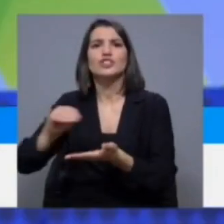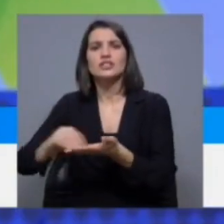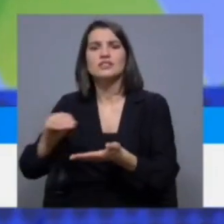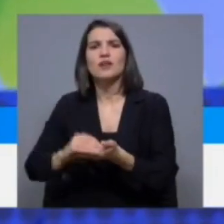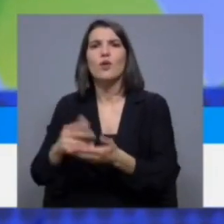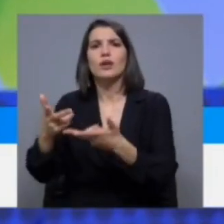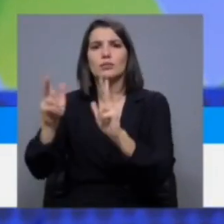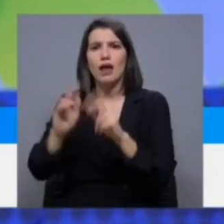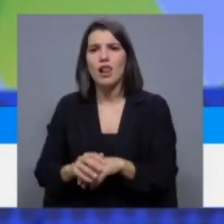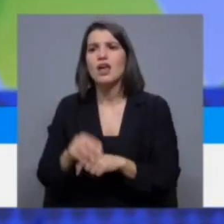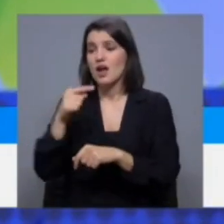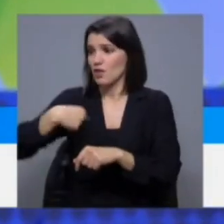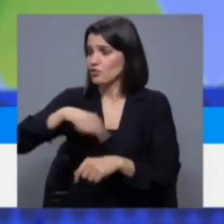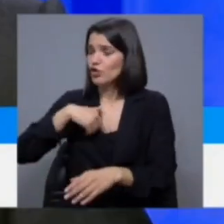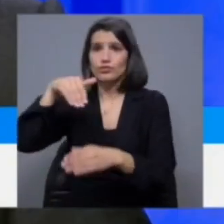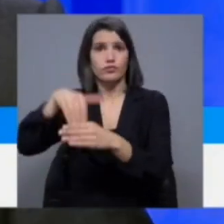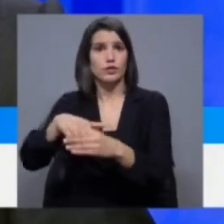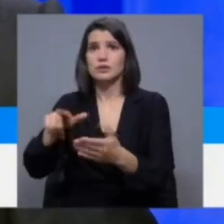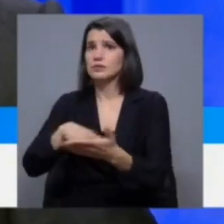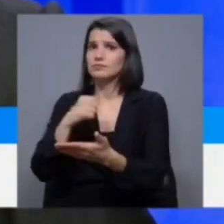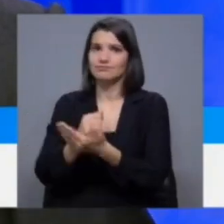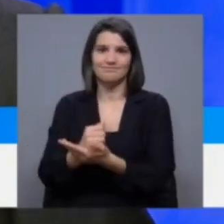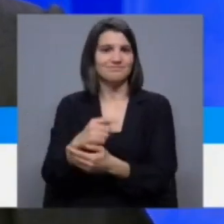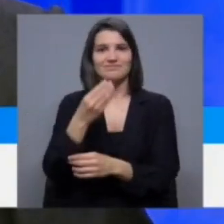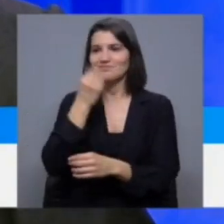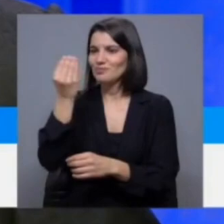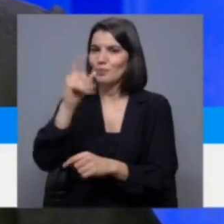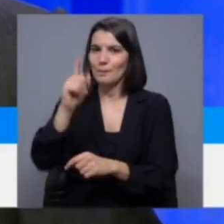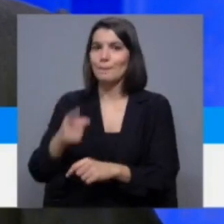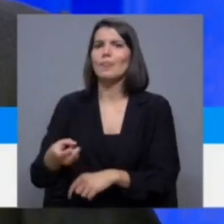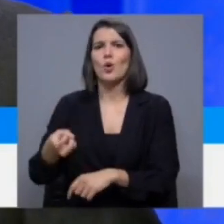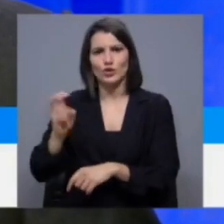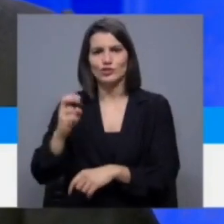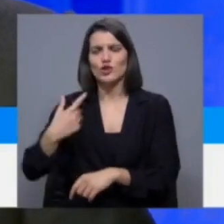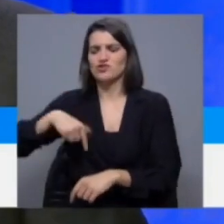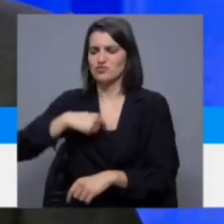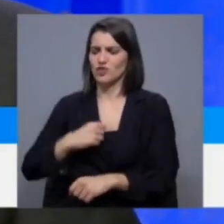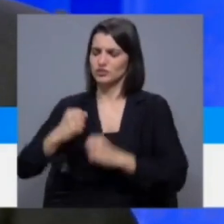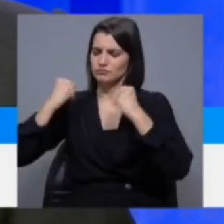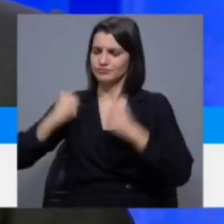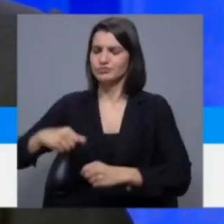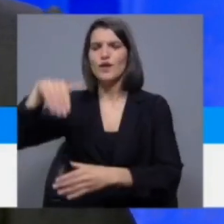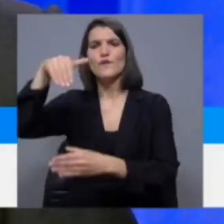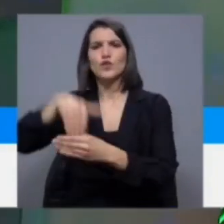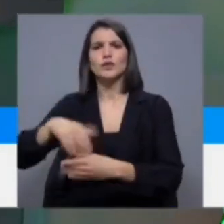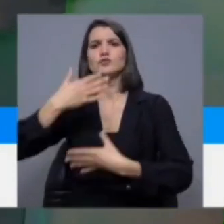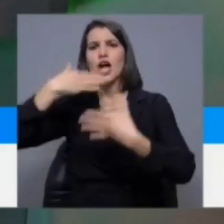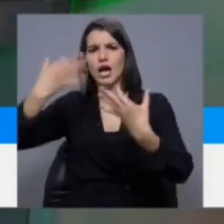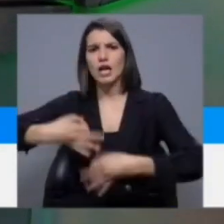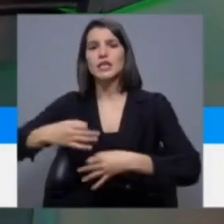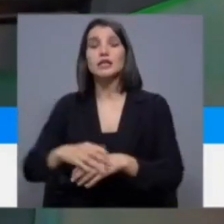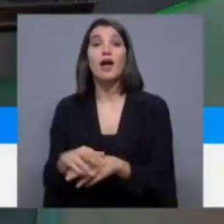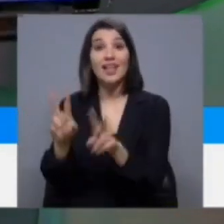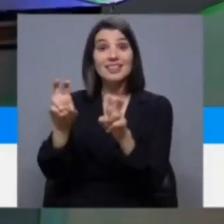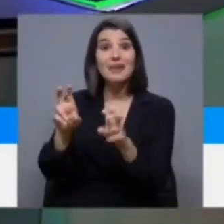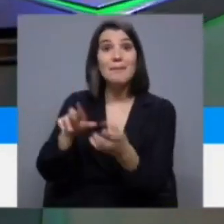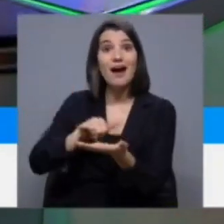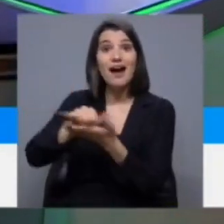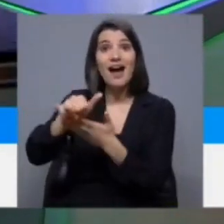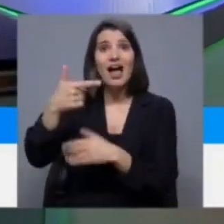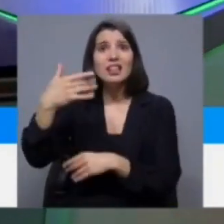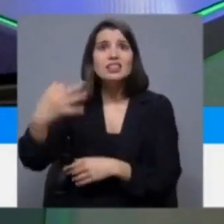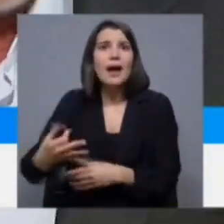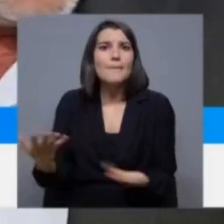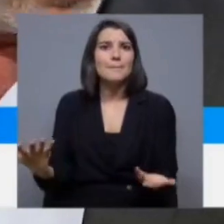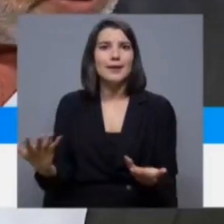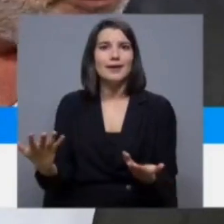poderia e nós vamos sempre nada popular e mais uma vez Corajosos não estamos exatamente na hora que eu vi que sempre estamos sentir o tema da tampa o